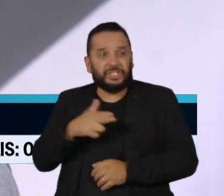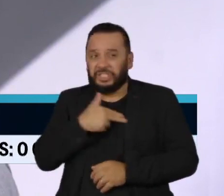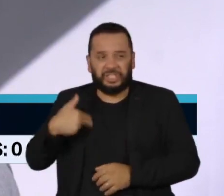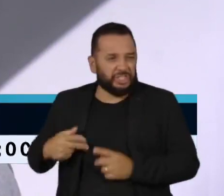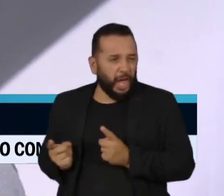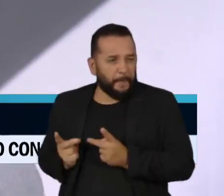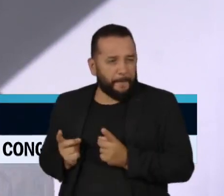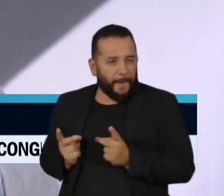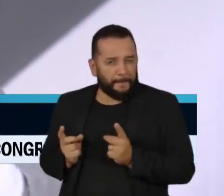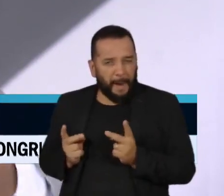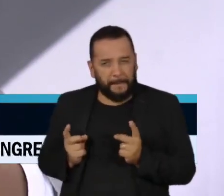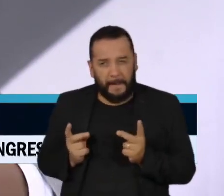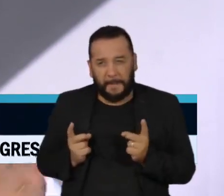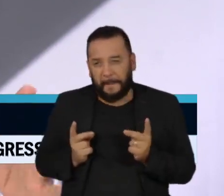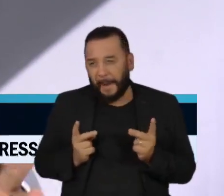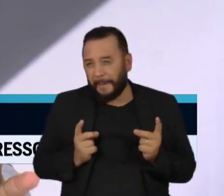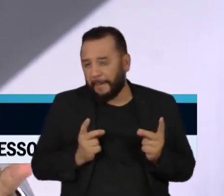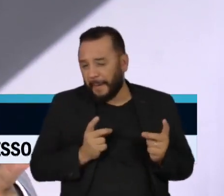para a gente, né,